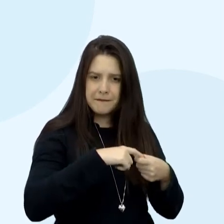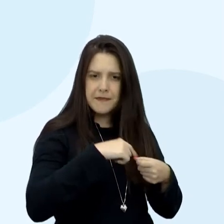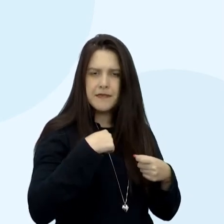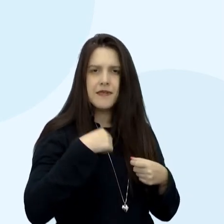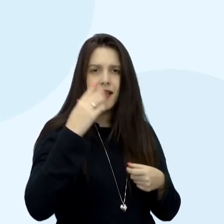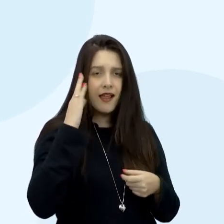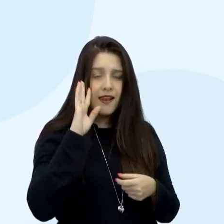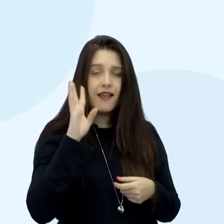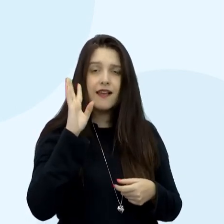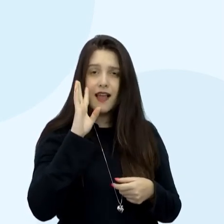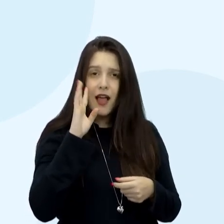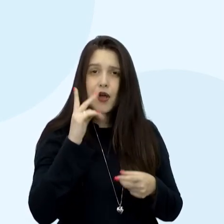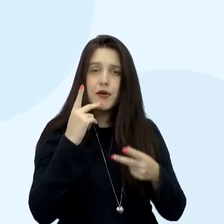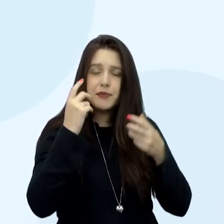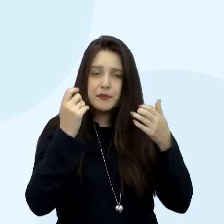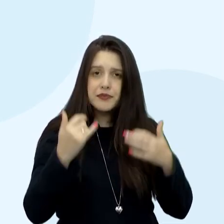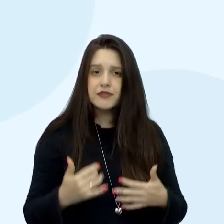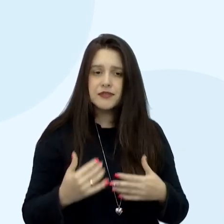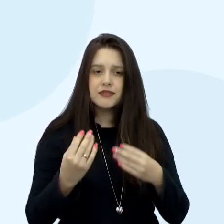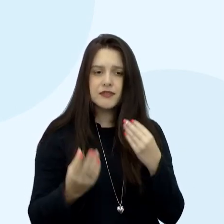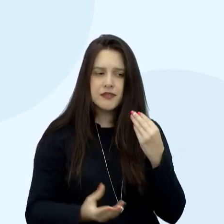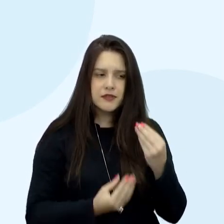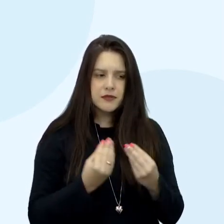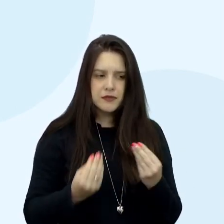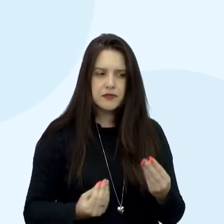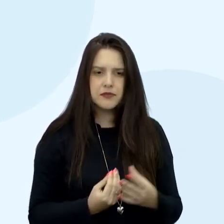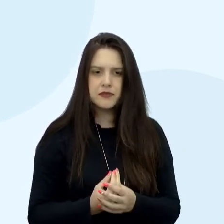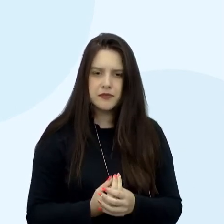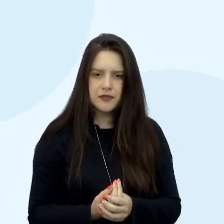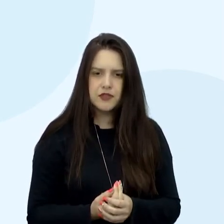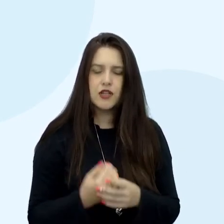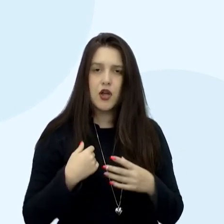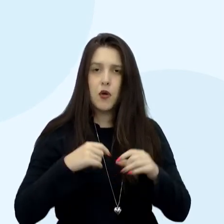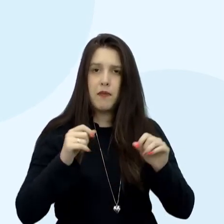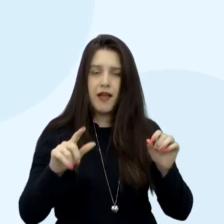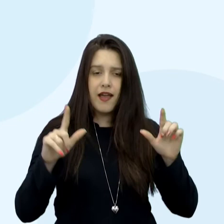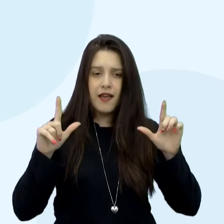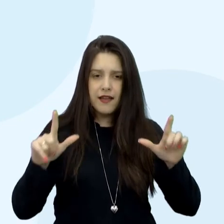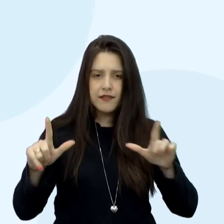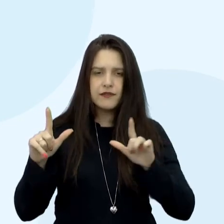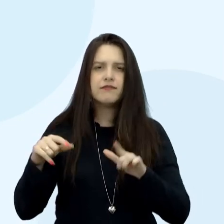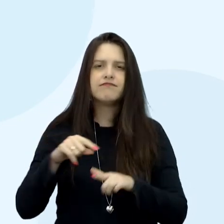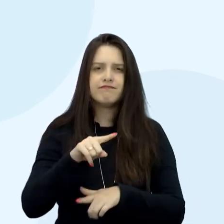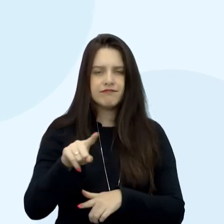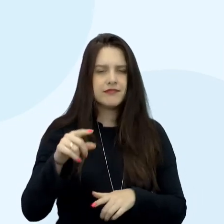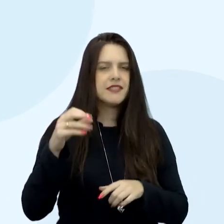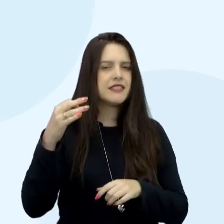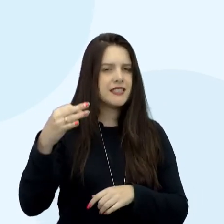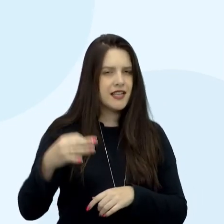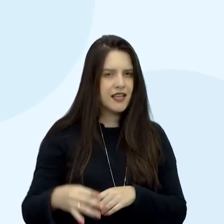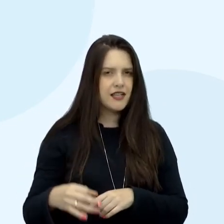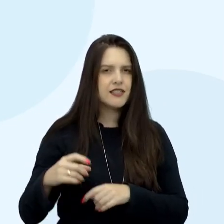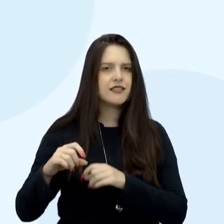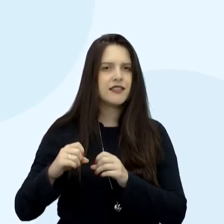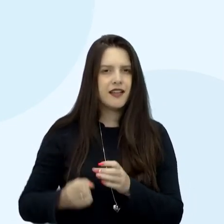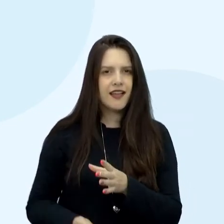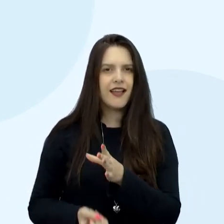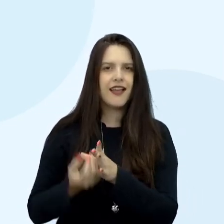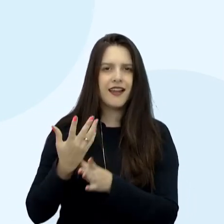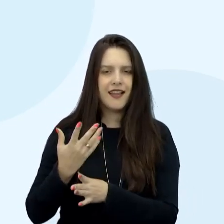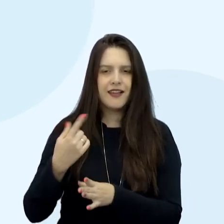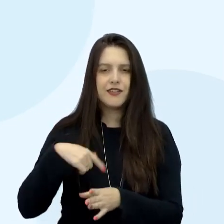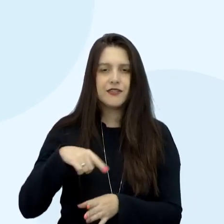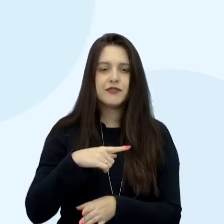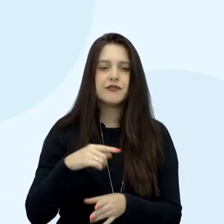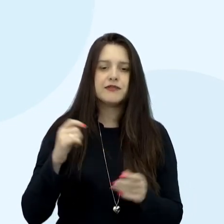coisa bacana de ser feito. Quem hoje não gosta de tirar uma selfie, não gosta de tirar uma imagem, tenho certeza que eles têm imagens brilhantes, porque a gente sempre